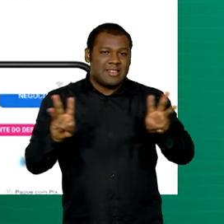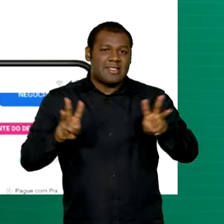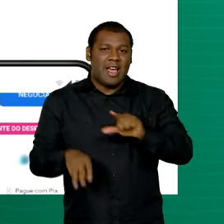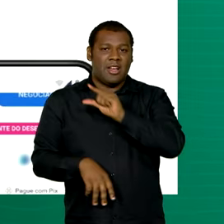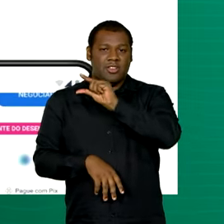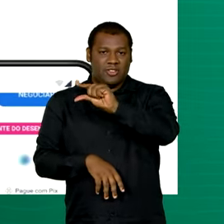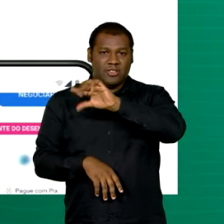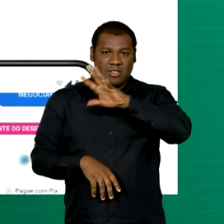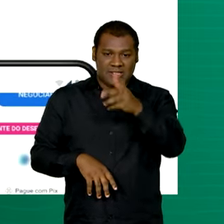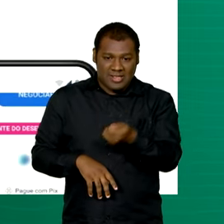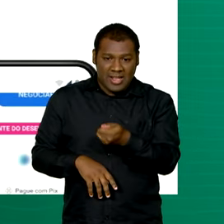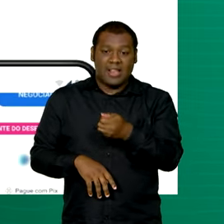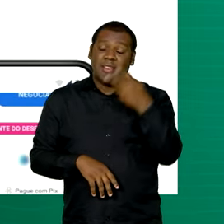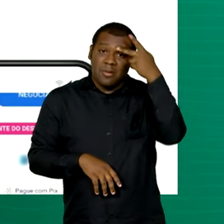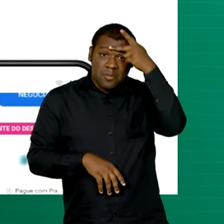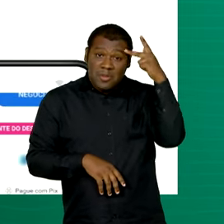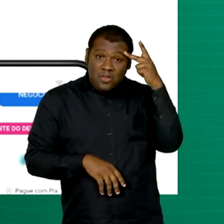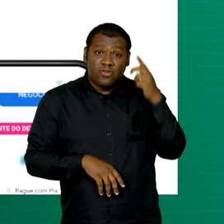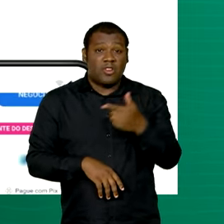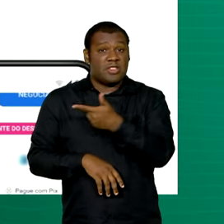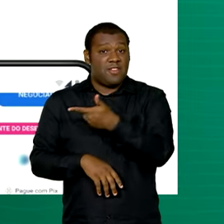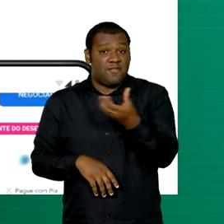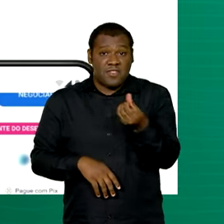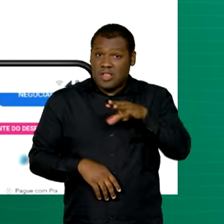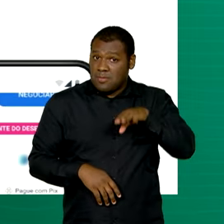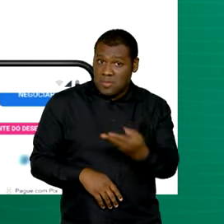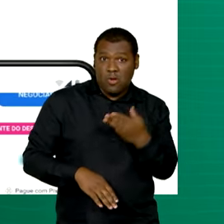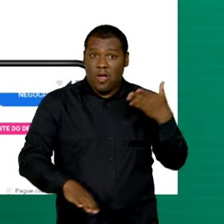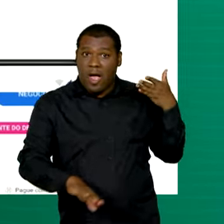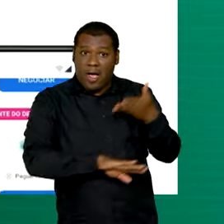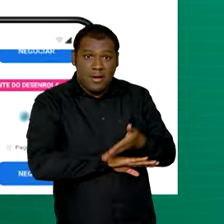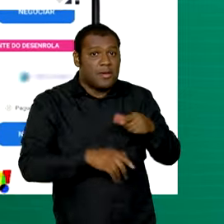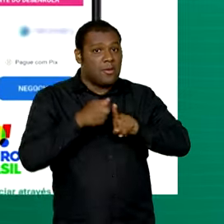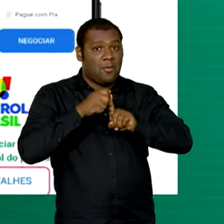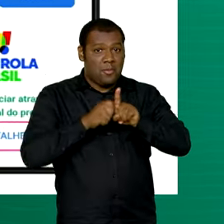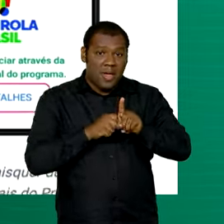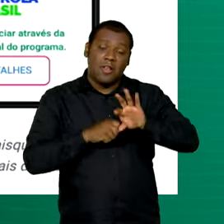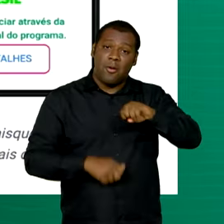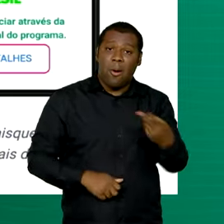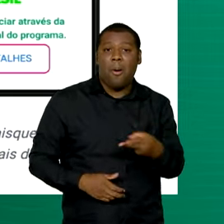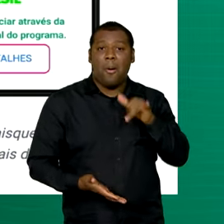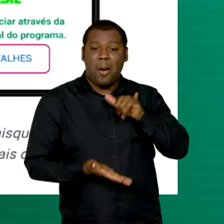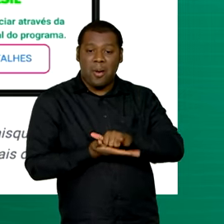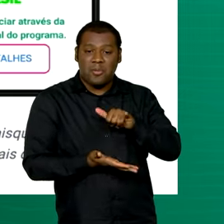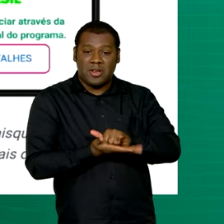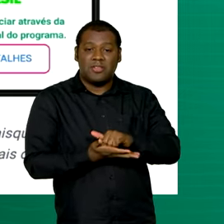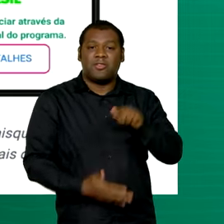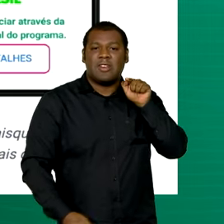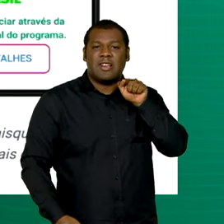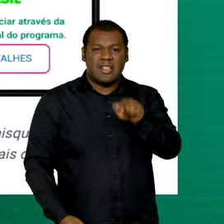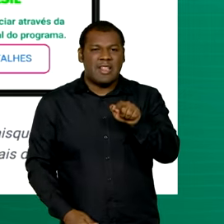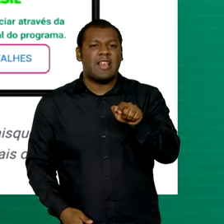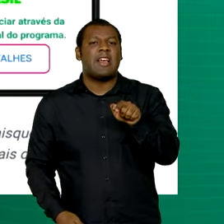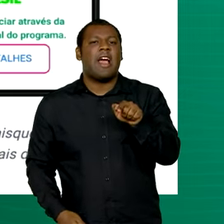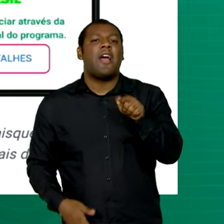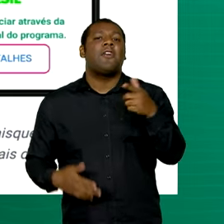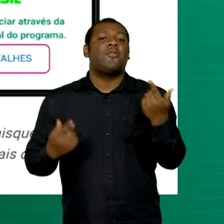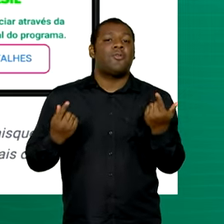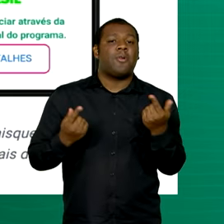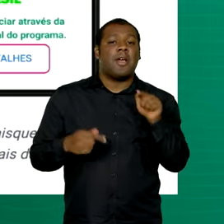26 milhões de acessos por mês ou no aplicativo devem clicar em negociar